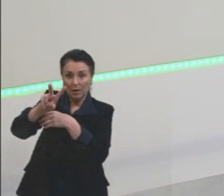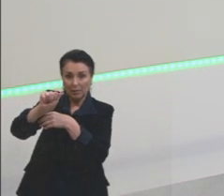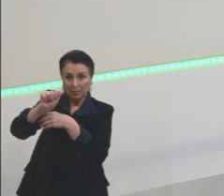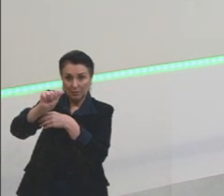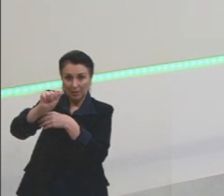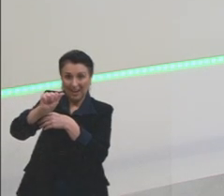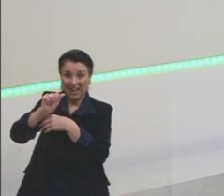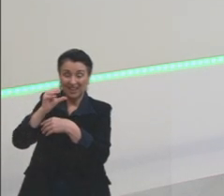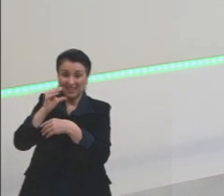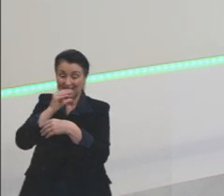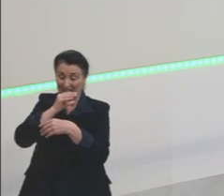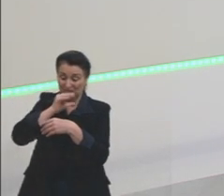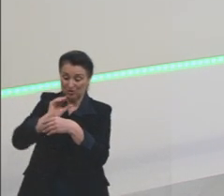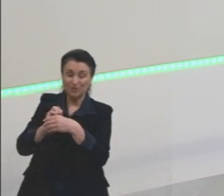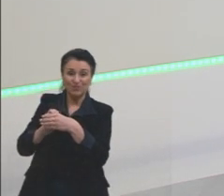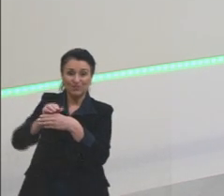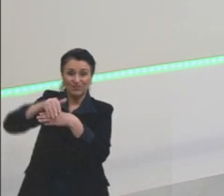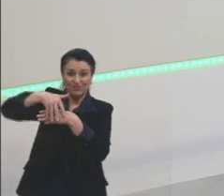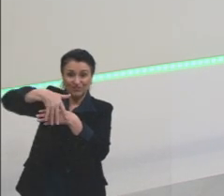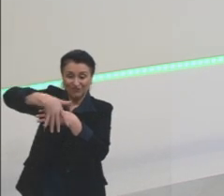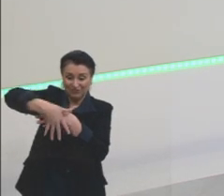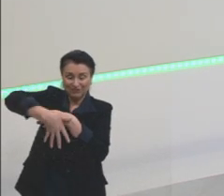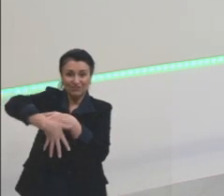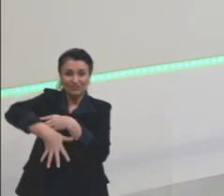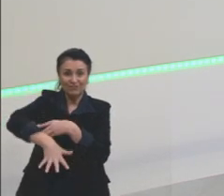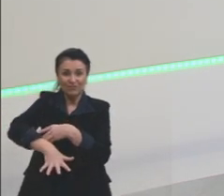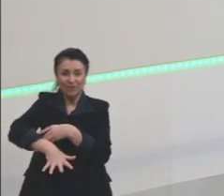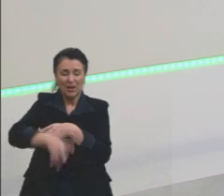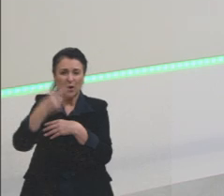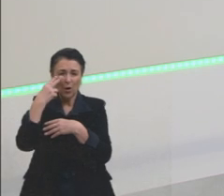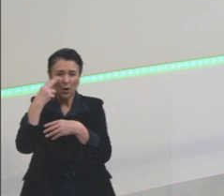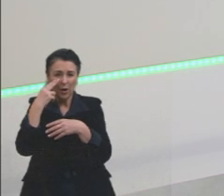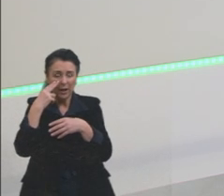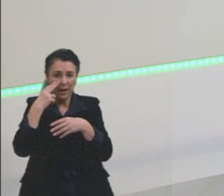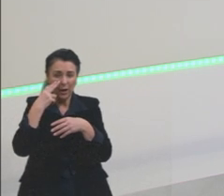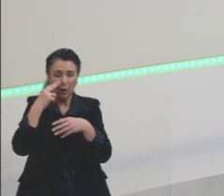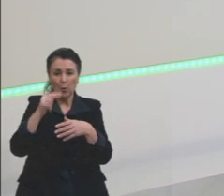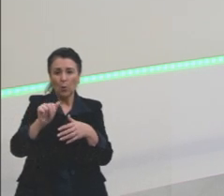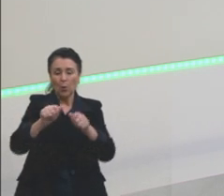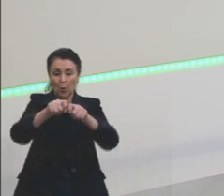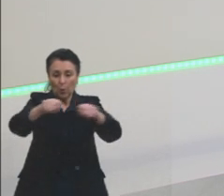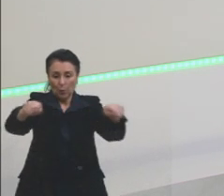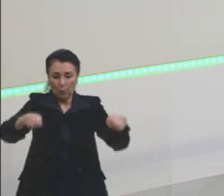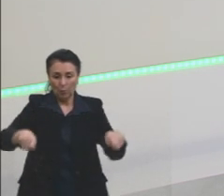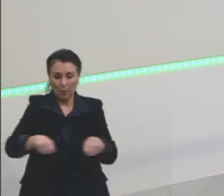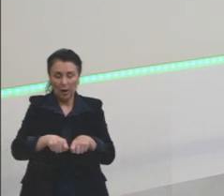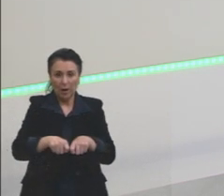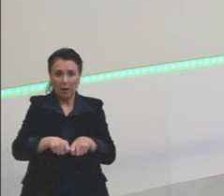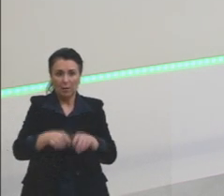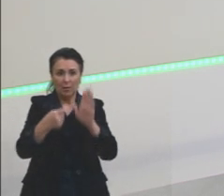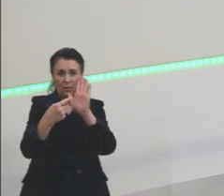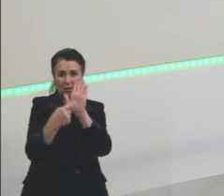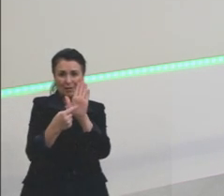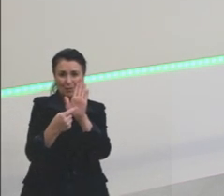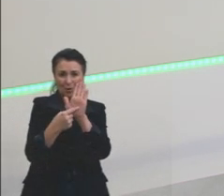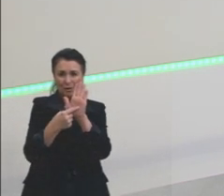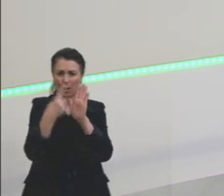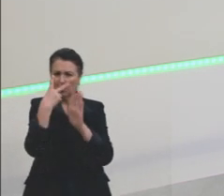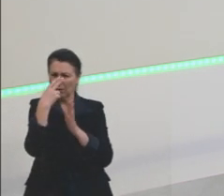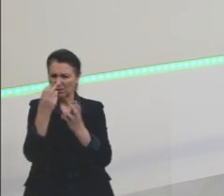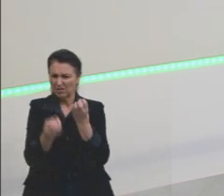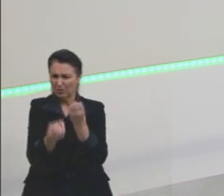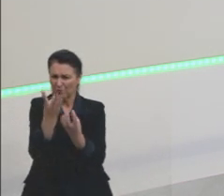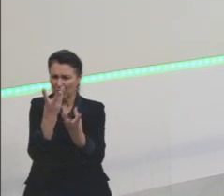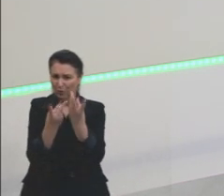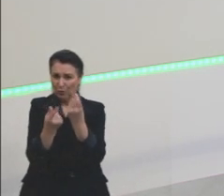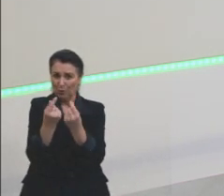interessante seco e aqui ó aquele mapinha vai mostrar Justamente esse arco não é de fogo aquilo que a gente chama